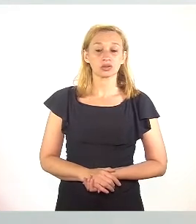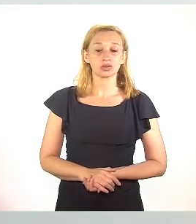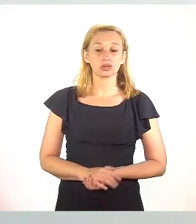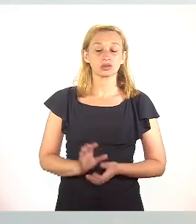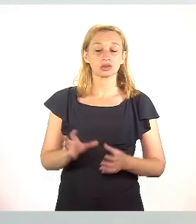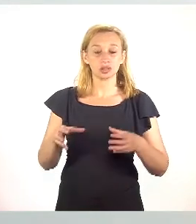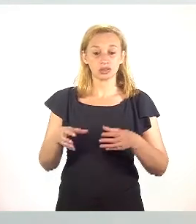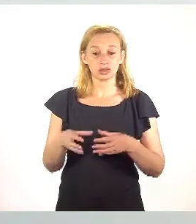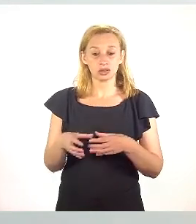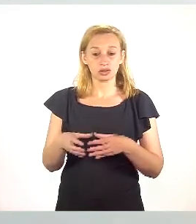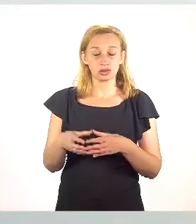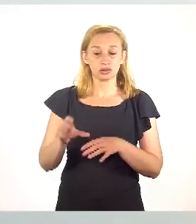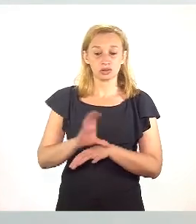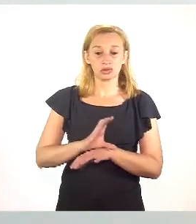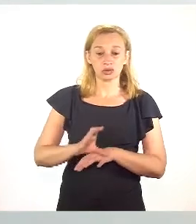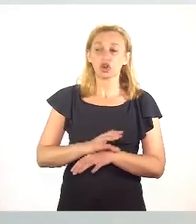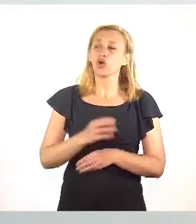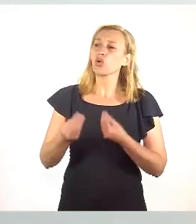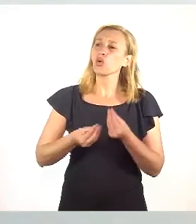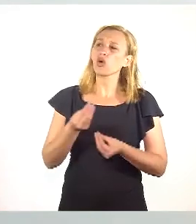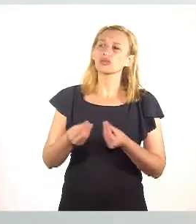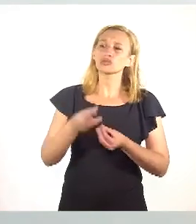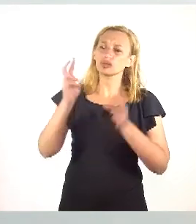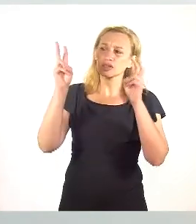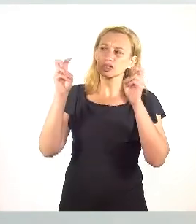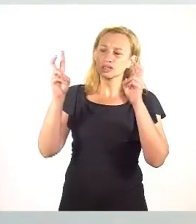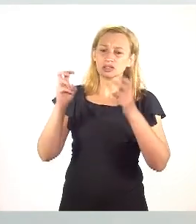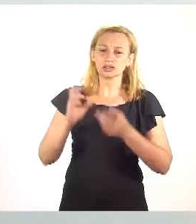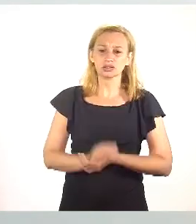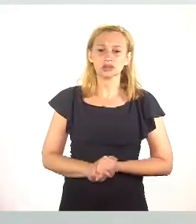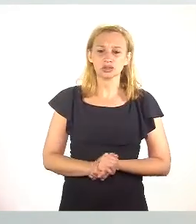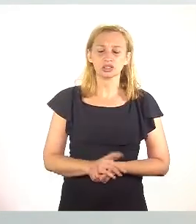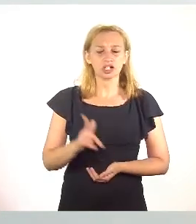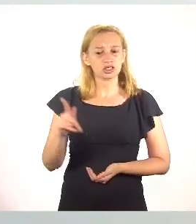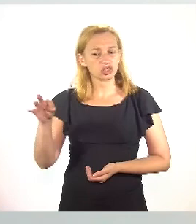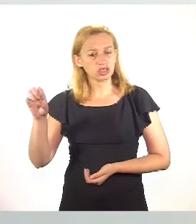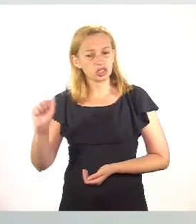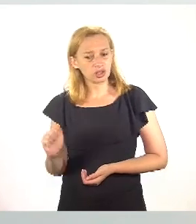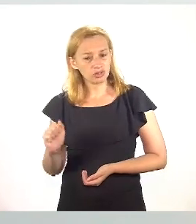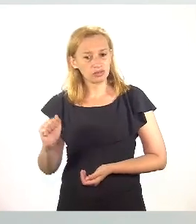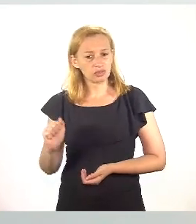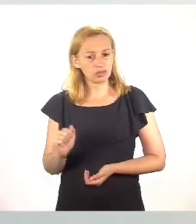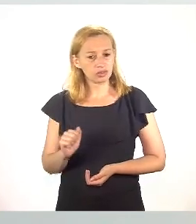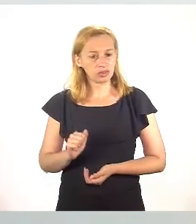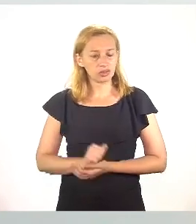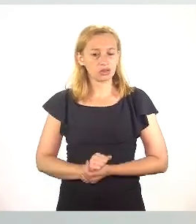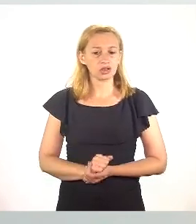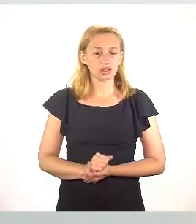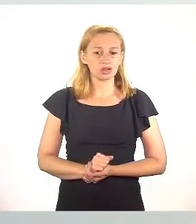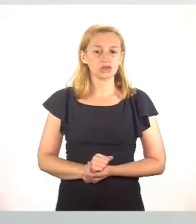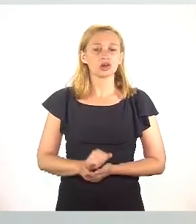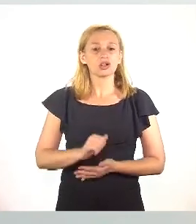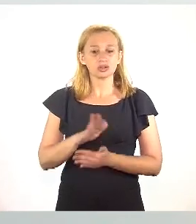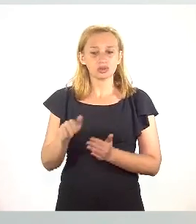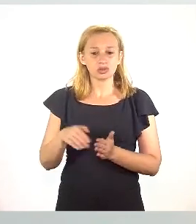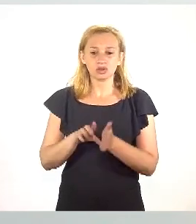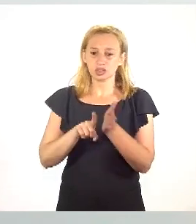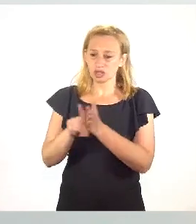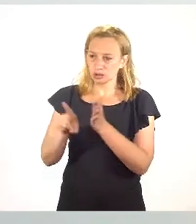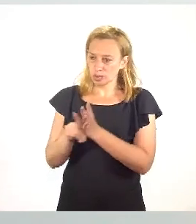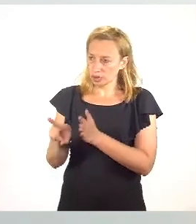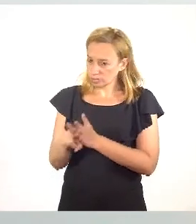como é que o senhor vê essa questão da Genersa, né? Ela está com todas essas perguntas para